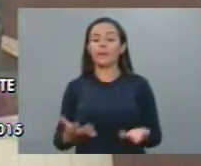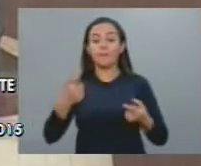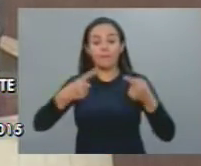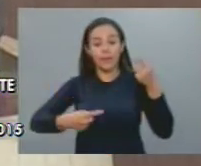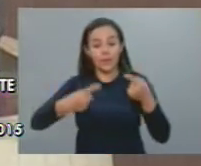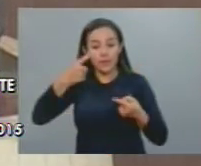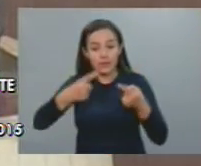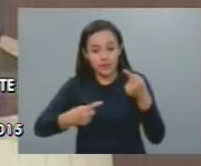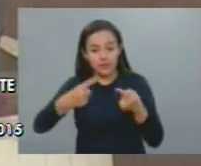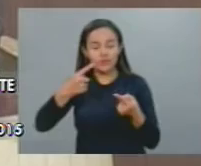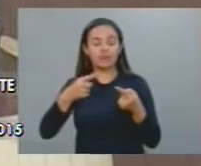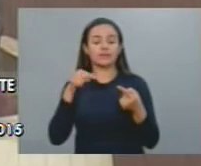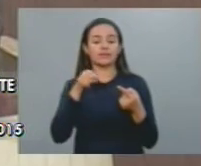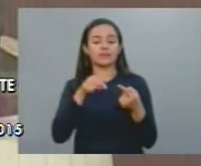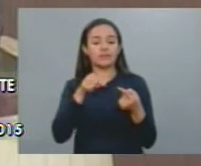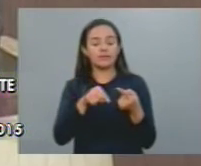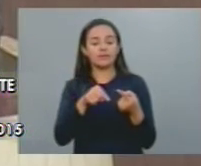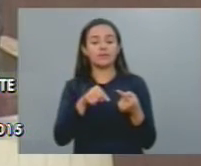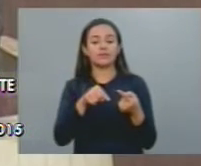a nossa